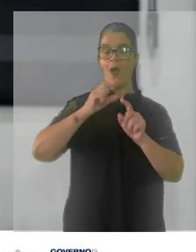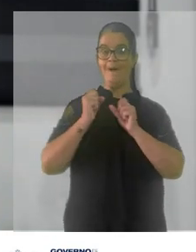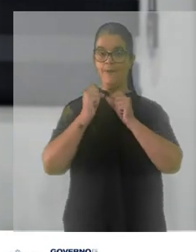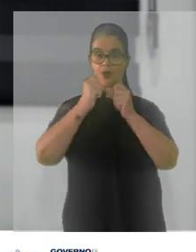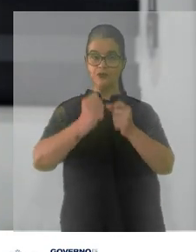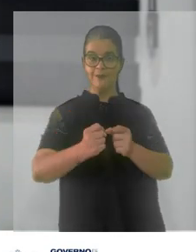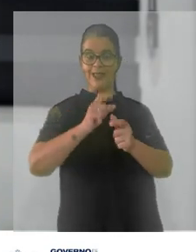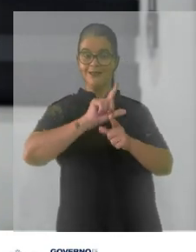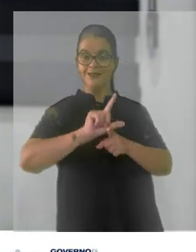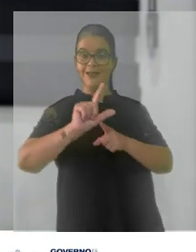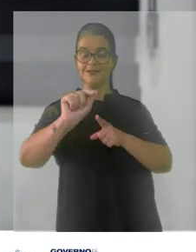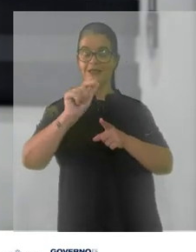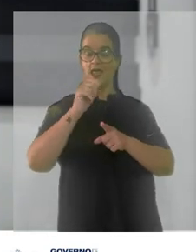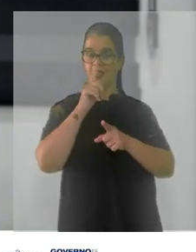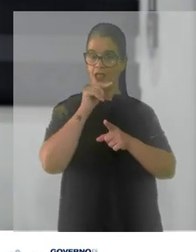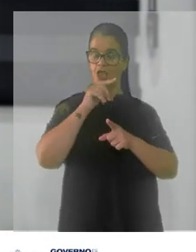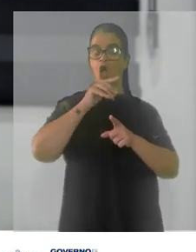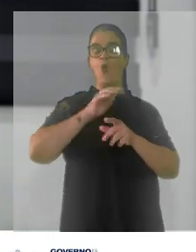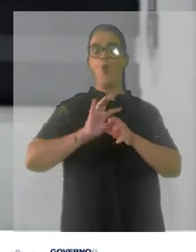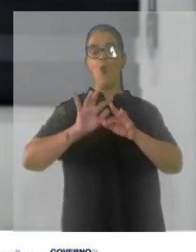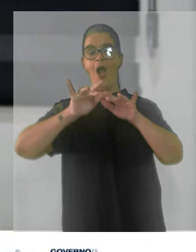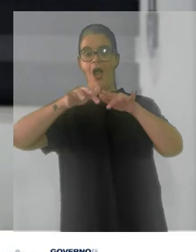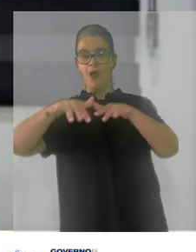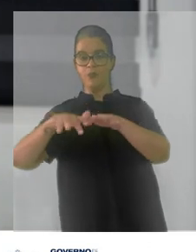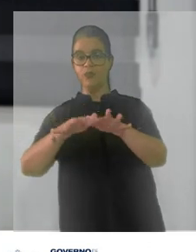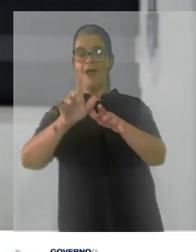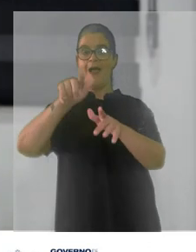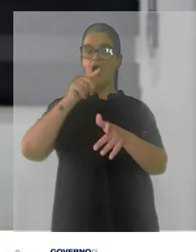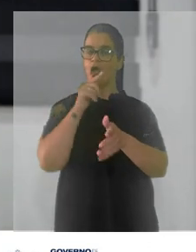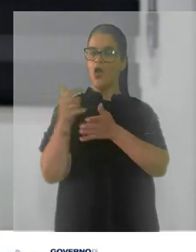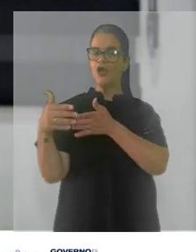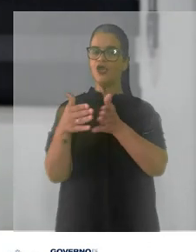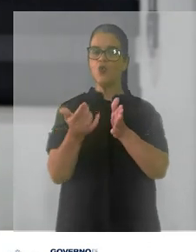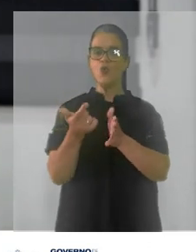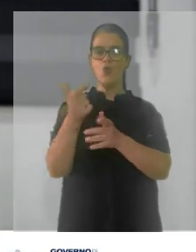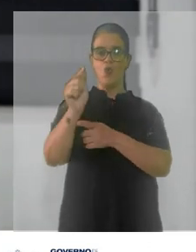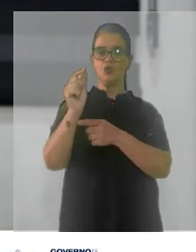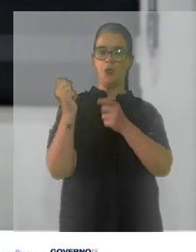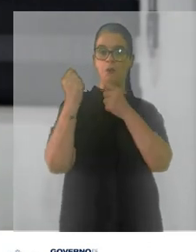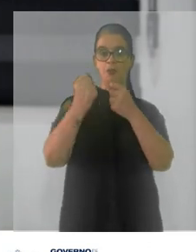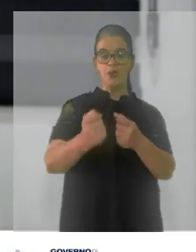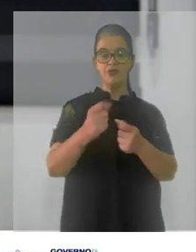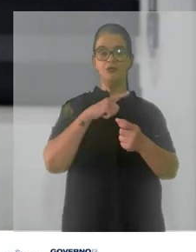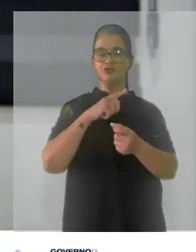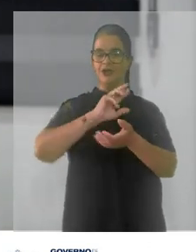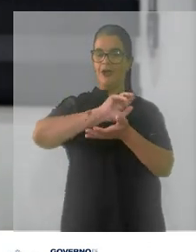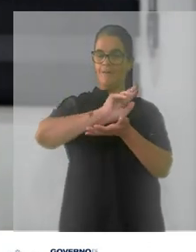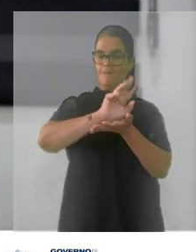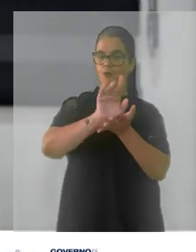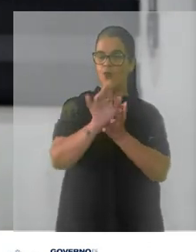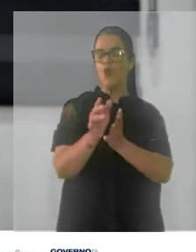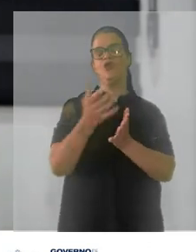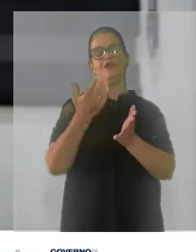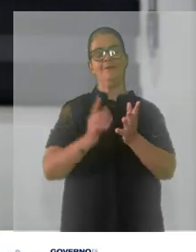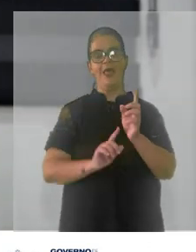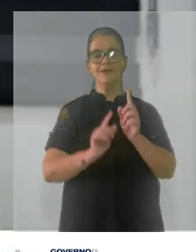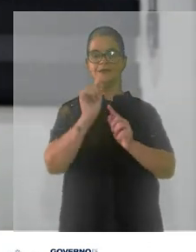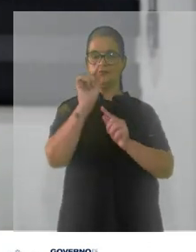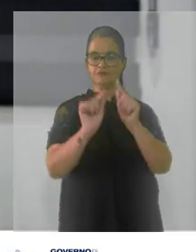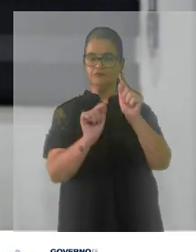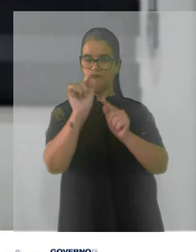possibilidades de saída de uma bacia é exatamente outro rio, nós podemos ter múltiplas escalas